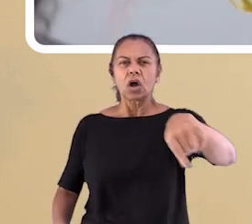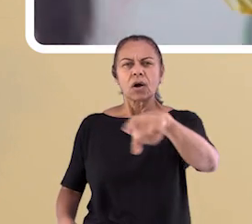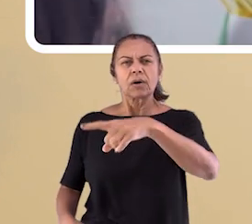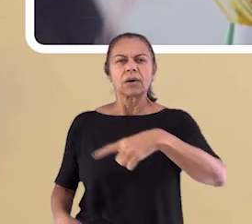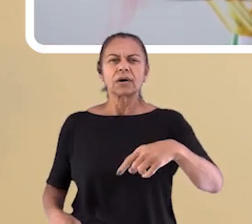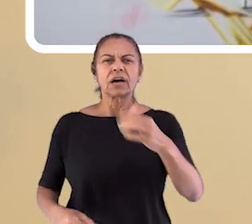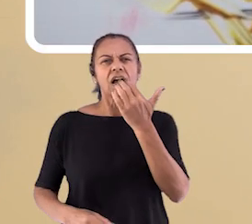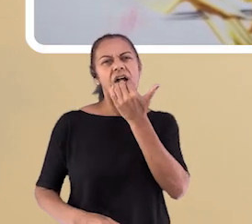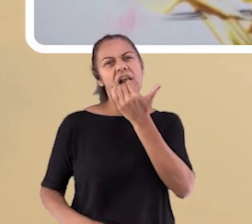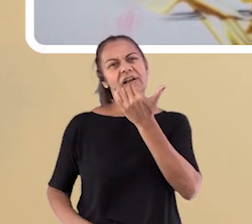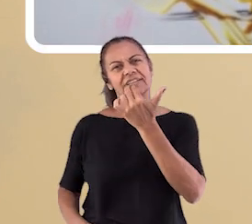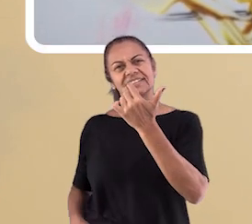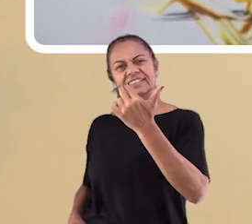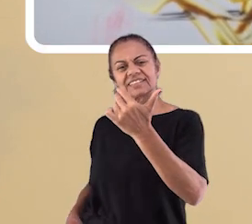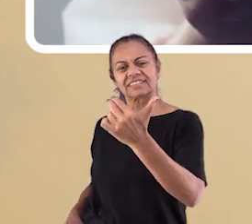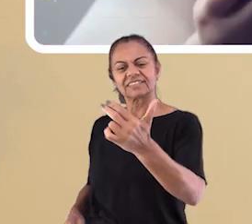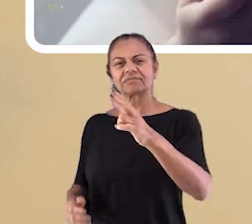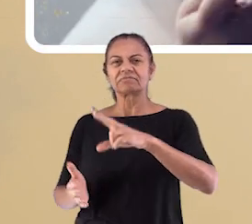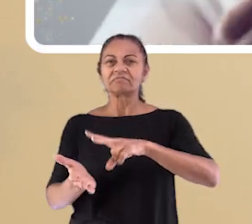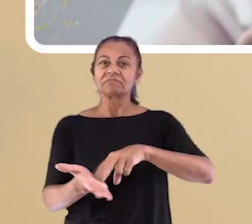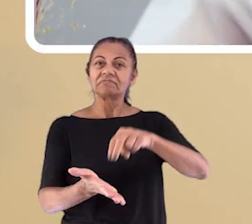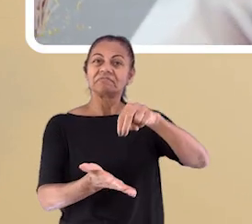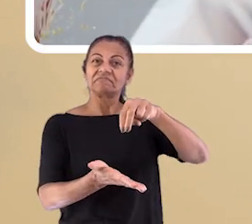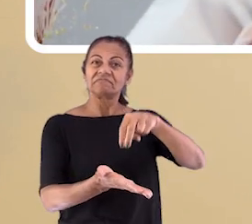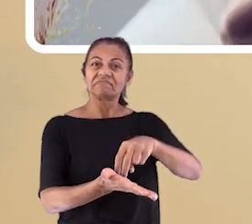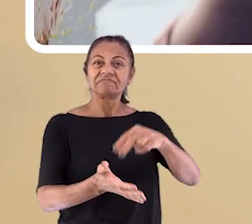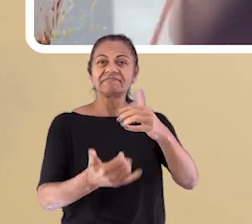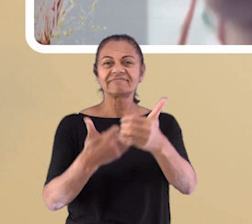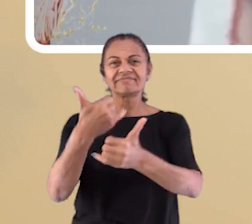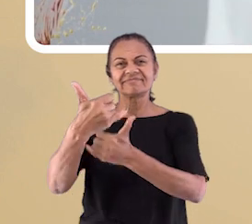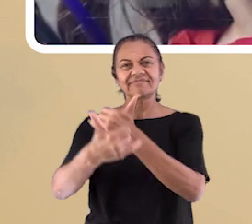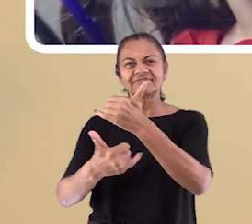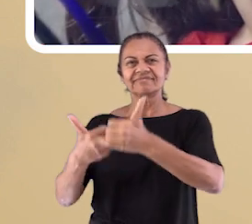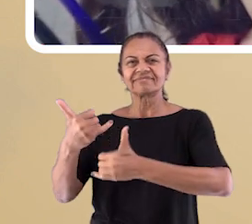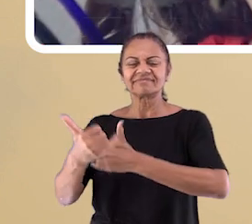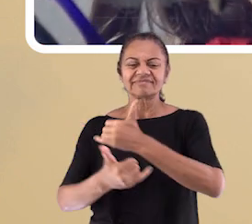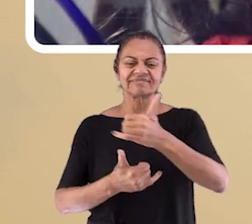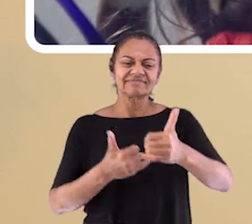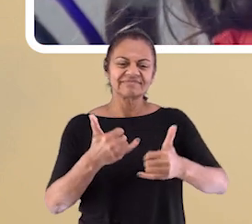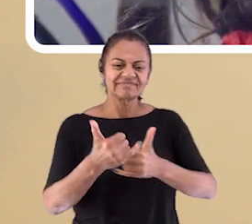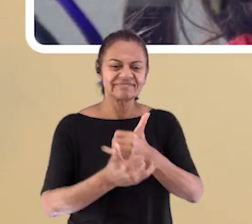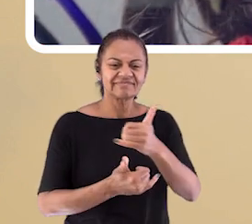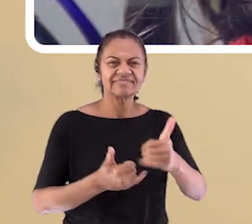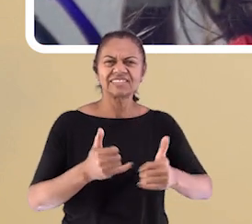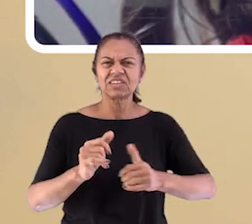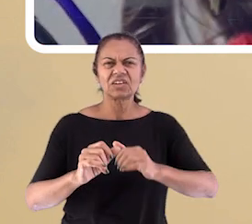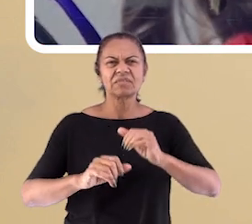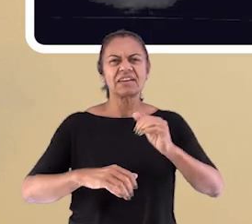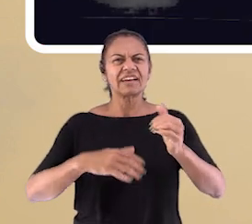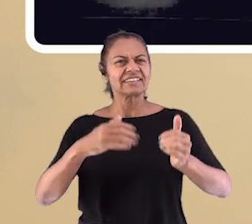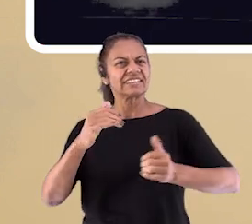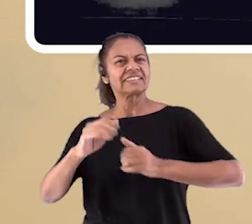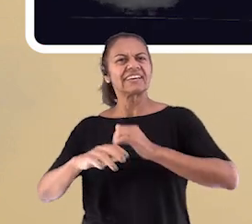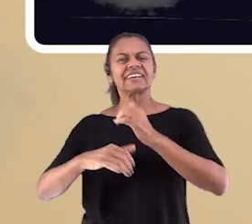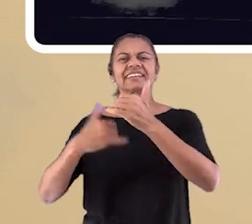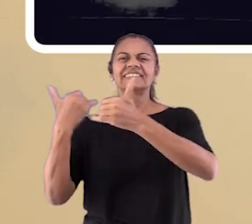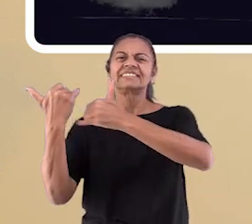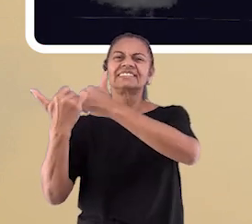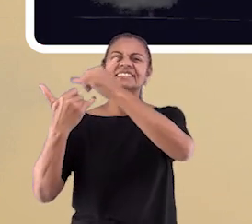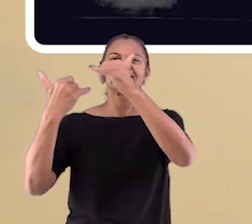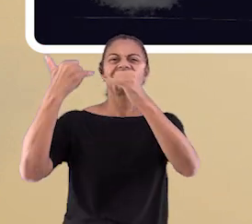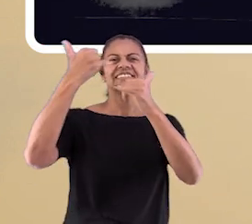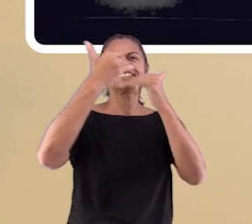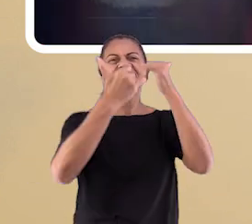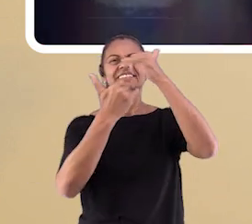Somos todos coloridos, pra pular e pra brincar, e subir, subir, subir, pintar